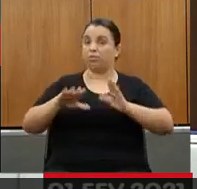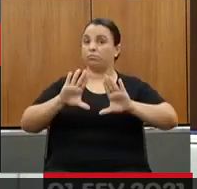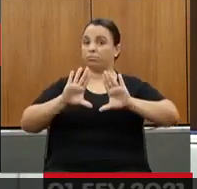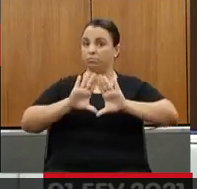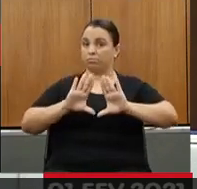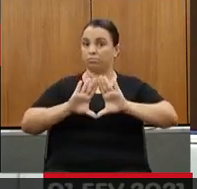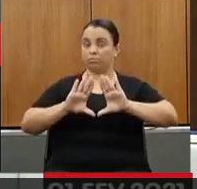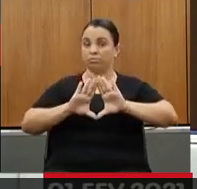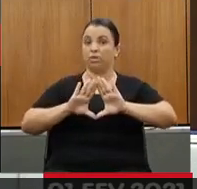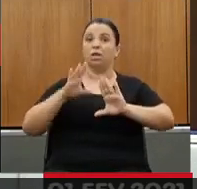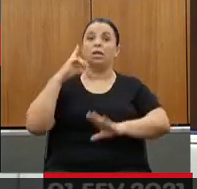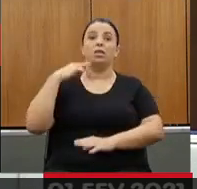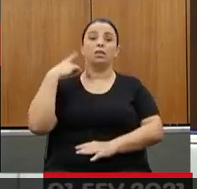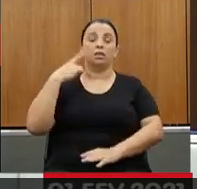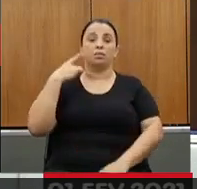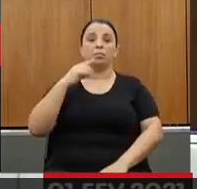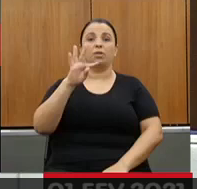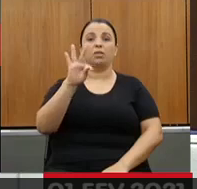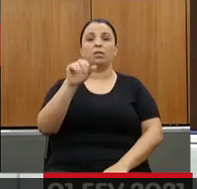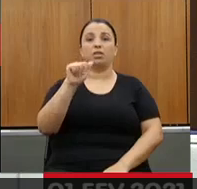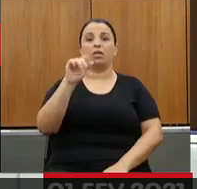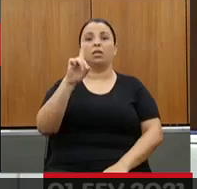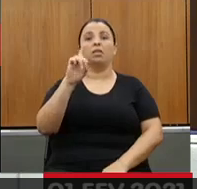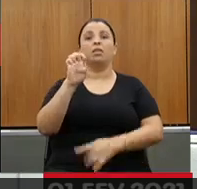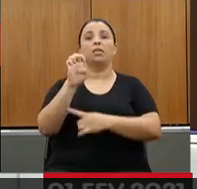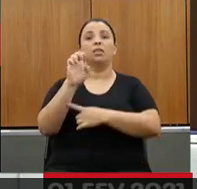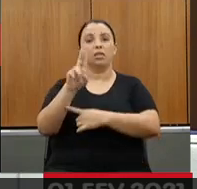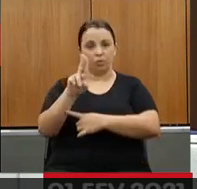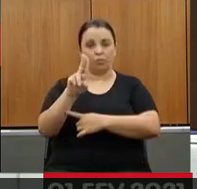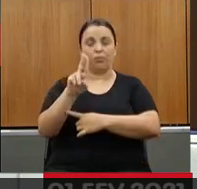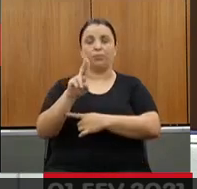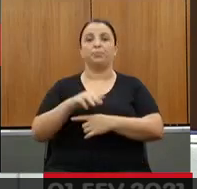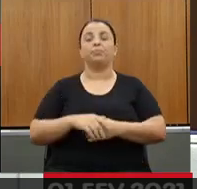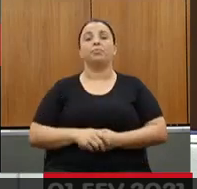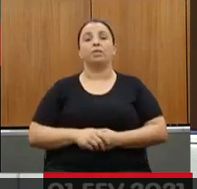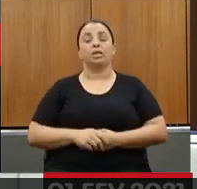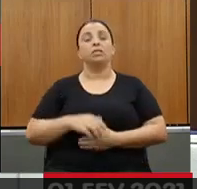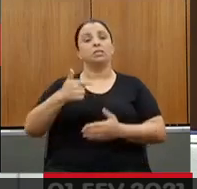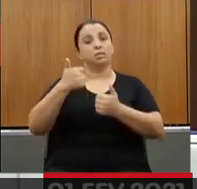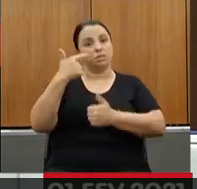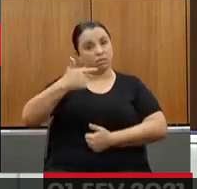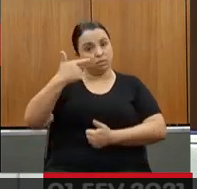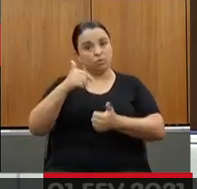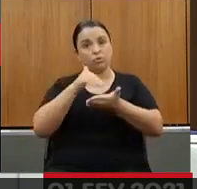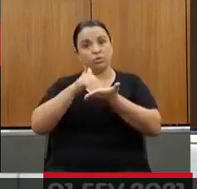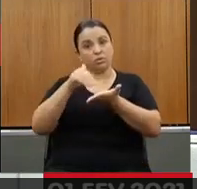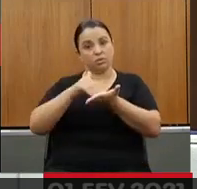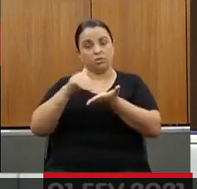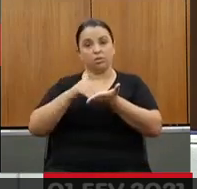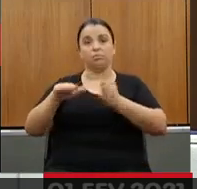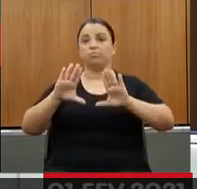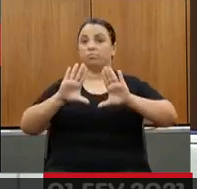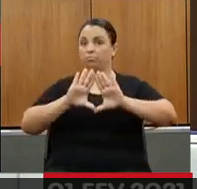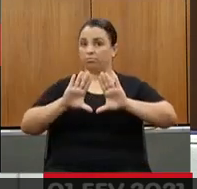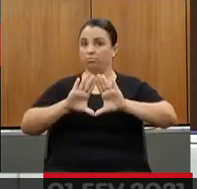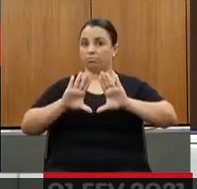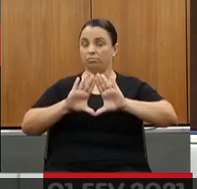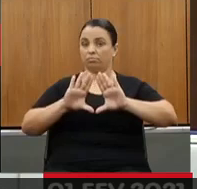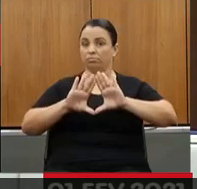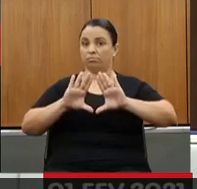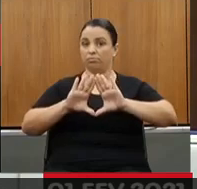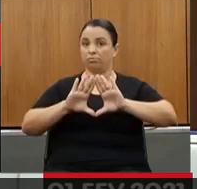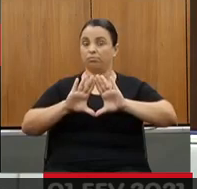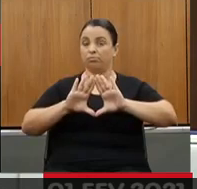Minas Gerais, deputado Tadeu Martins Leite. Segundo secretário eleito da Assembleia Legislativa do Estado de Minas